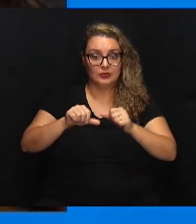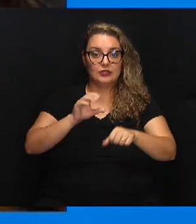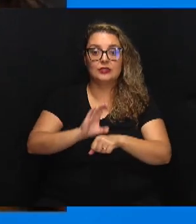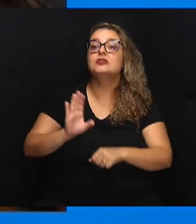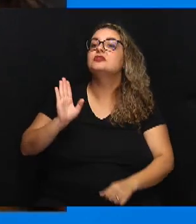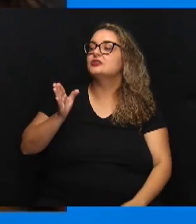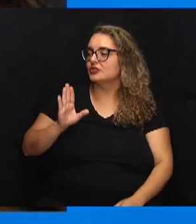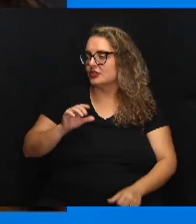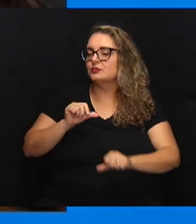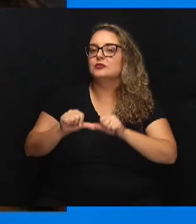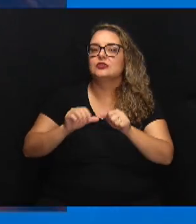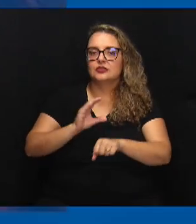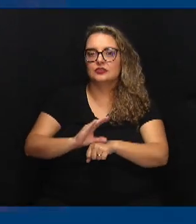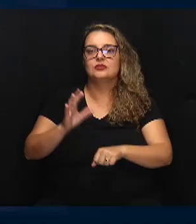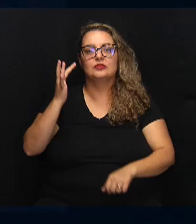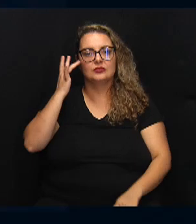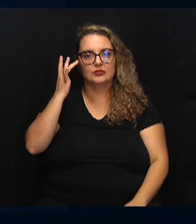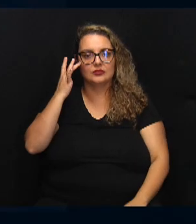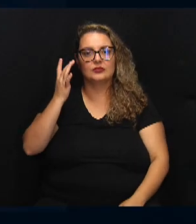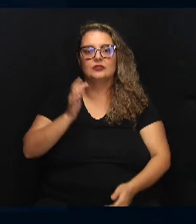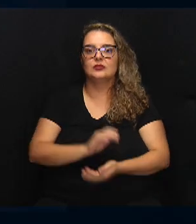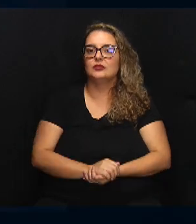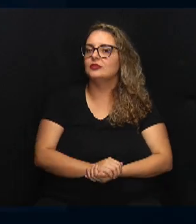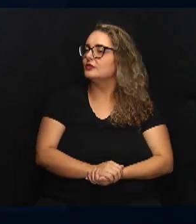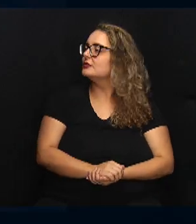de curso. Já tá mais maduro. Uhum. Vamos ver, então.